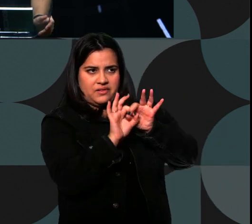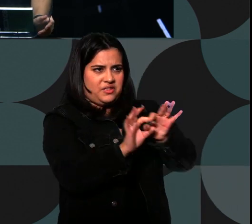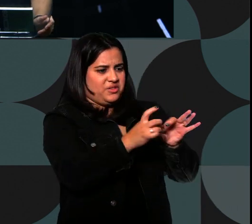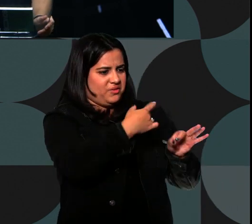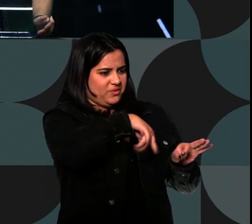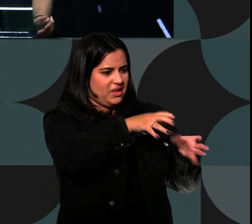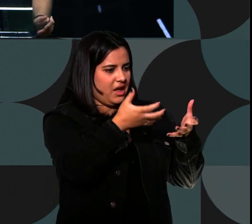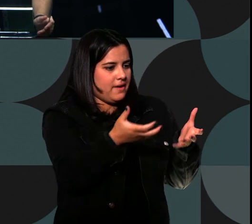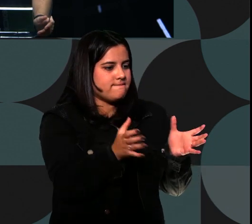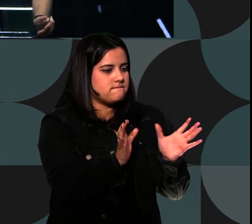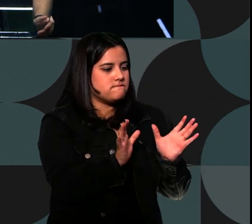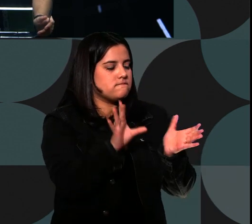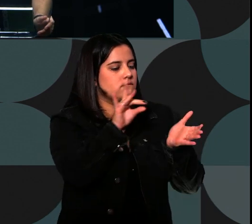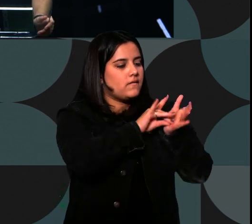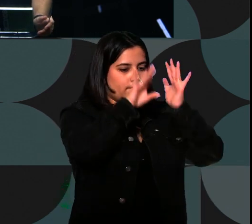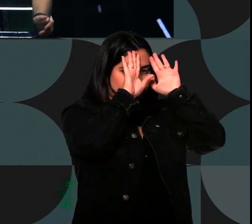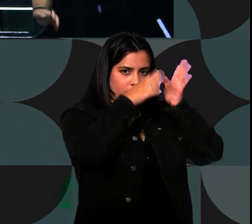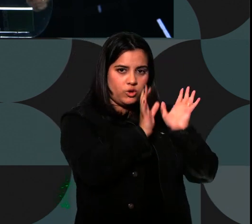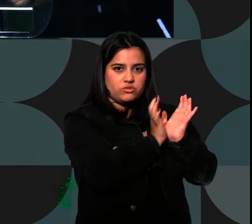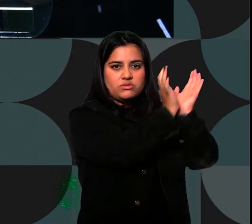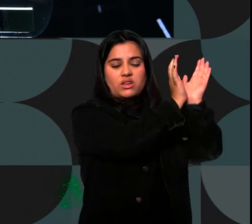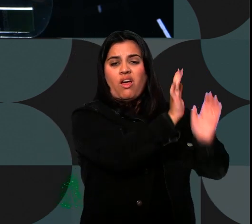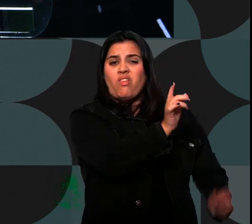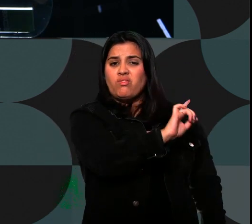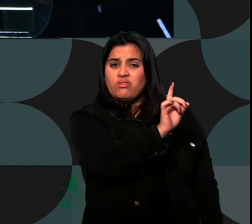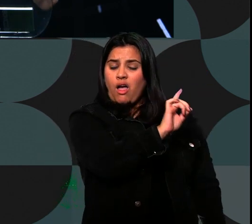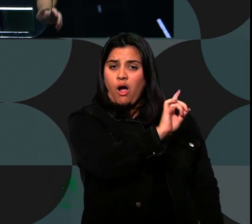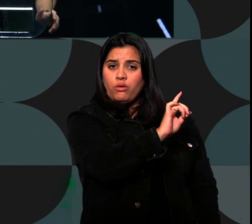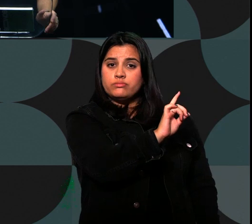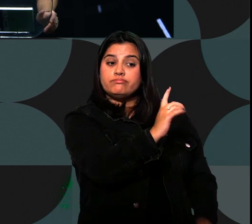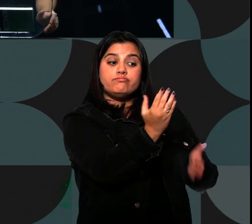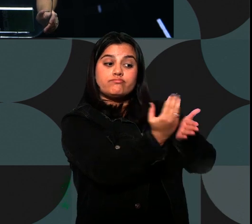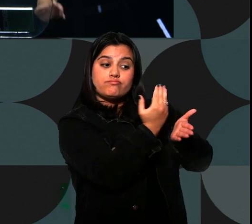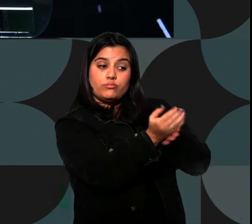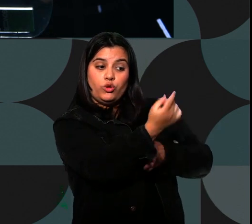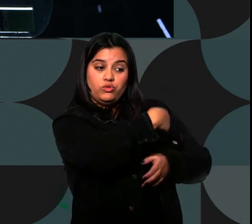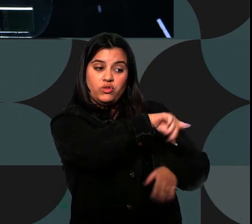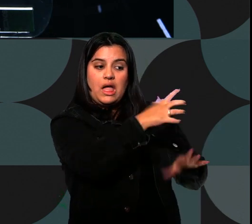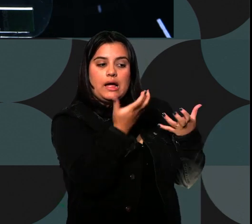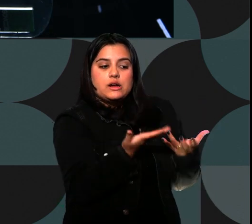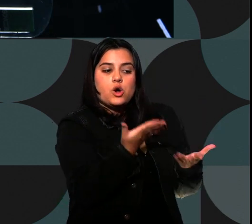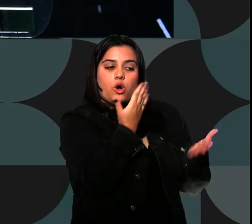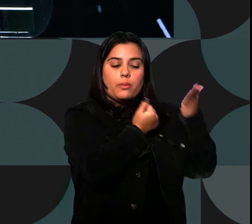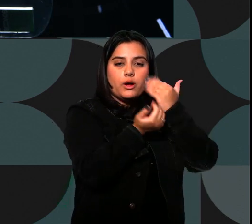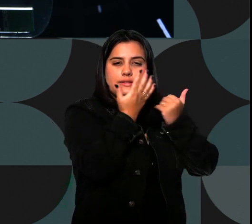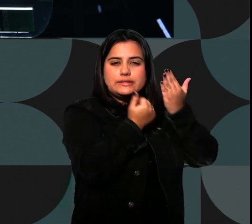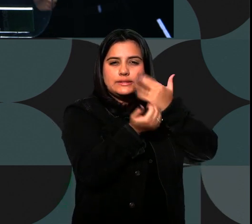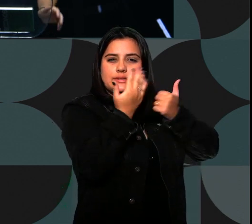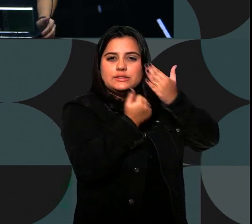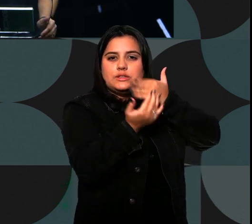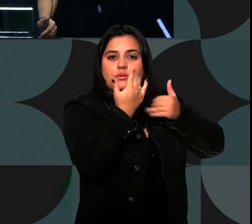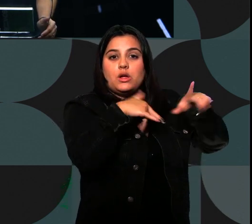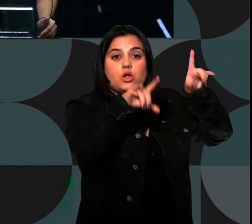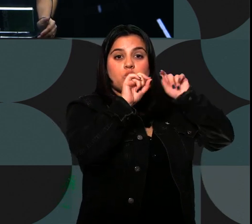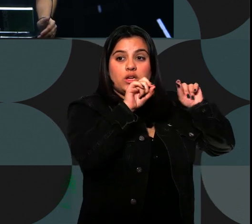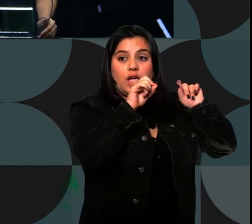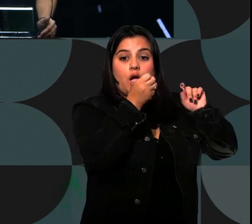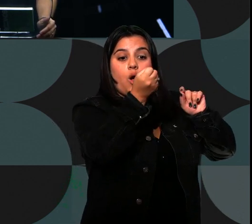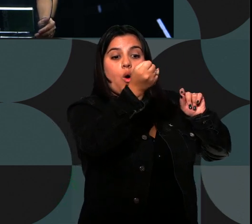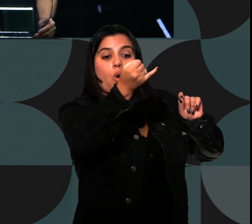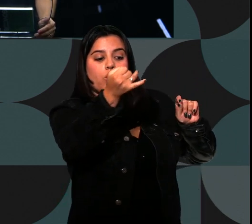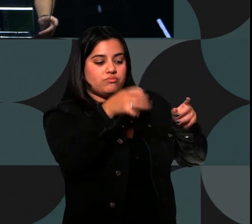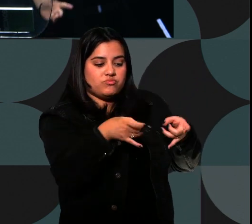do Senhor. Alguns de vocês se apressam em comer a própria refeição. Como resultado, alguns passam